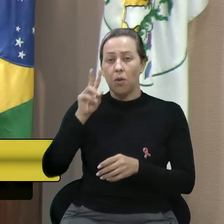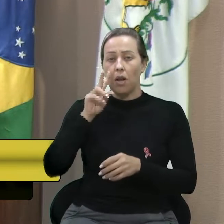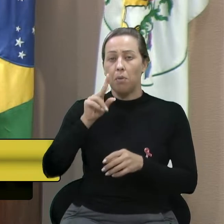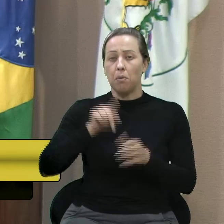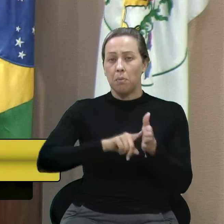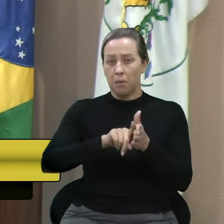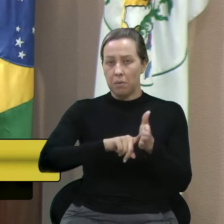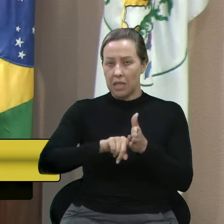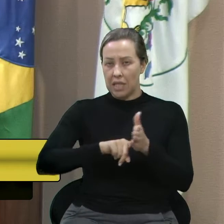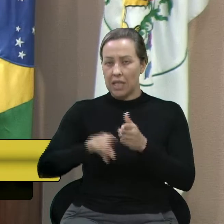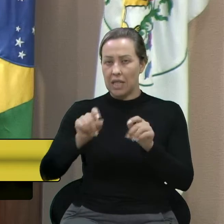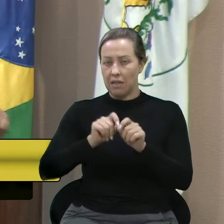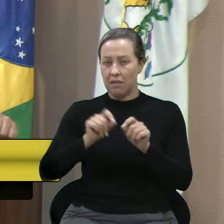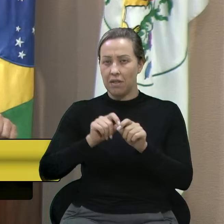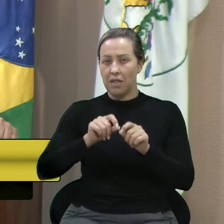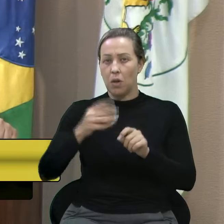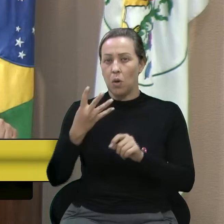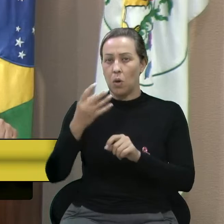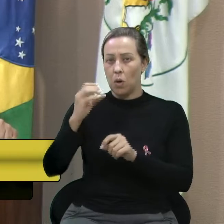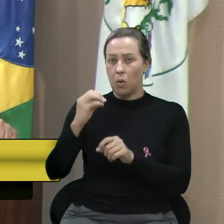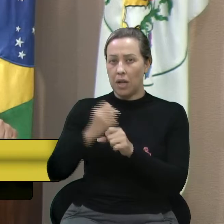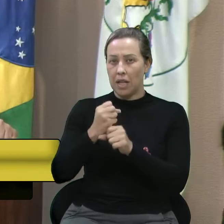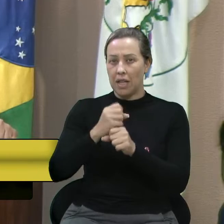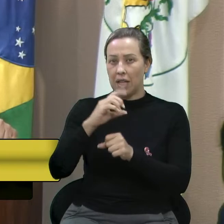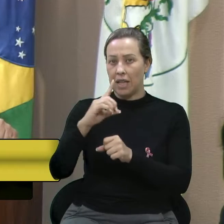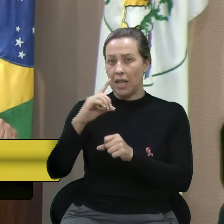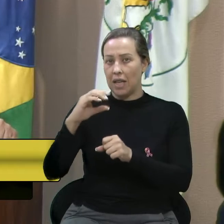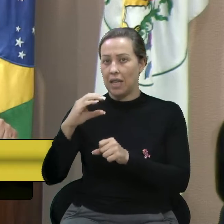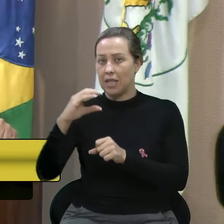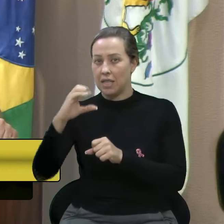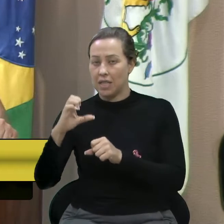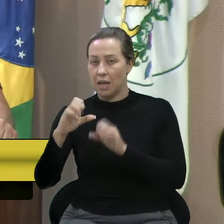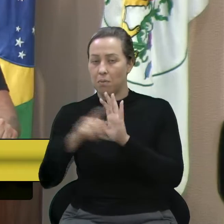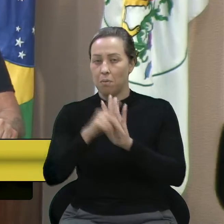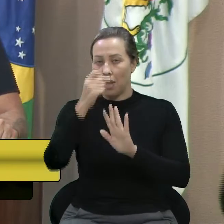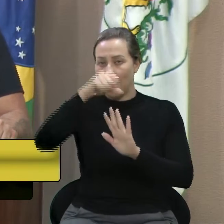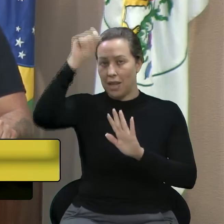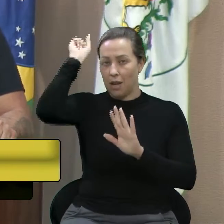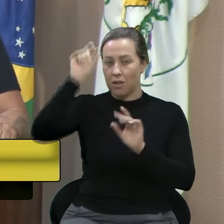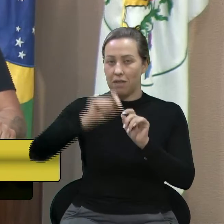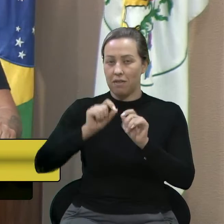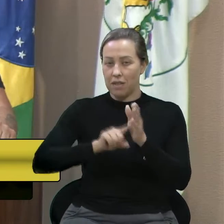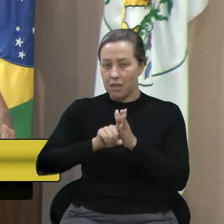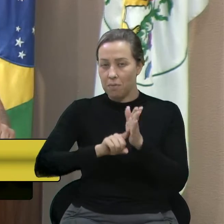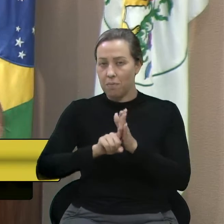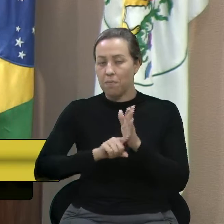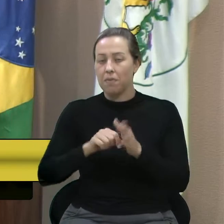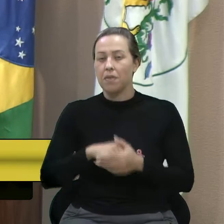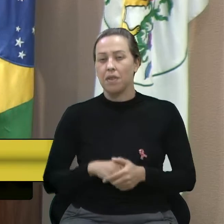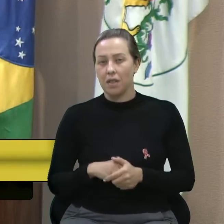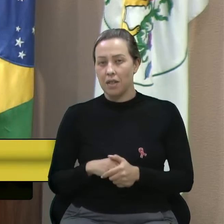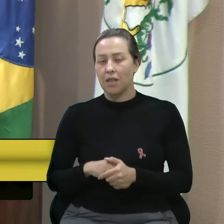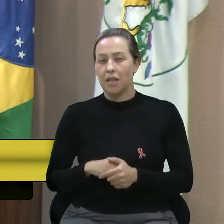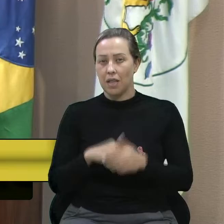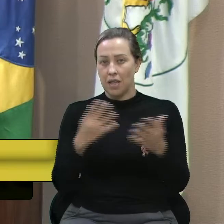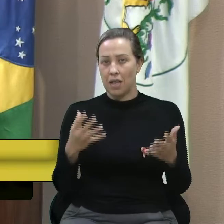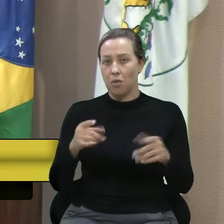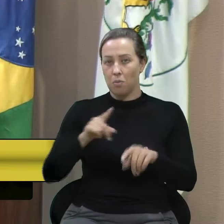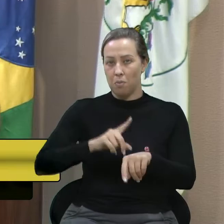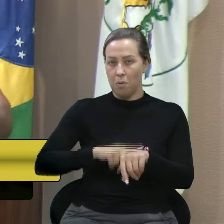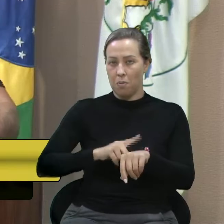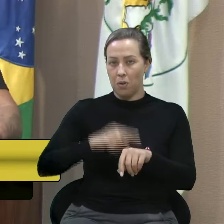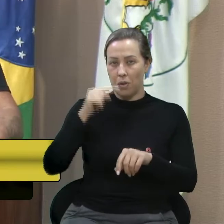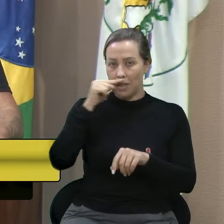que nós estávamos fazendo sobre os 40 anos do DCE da Universidade de Caxias do Sul, e o então prefeito